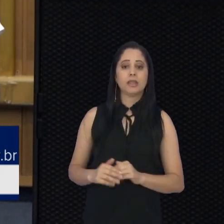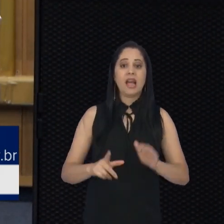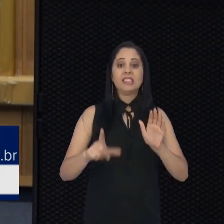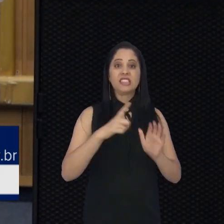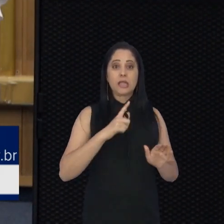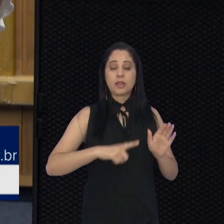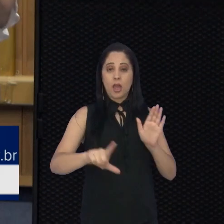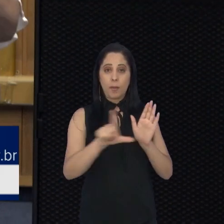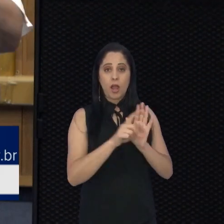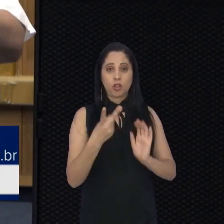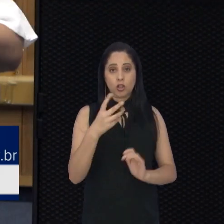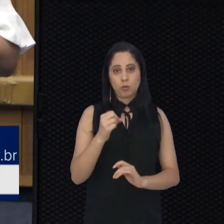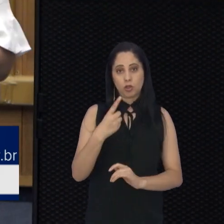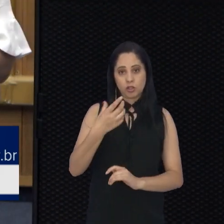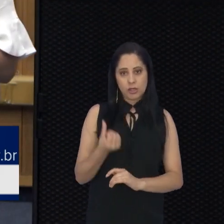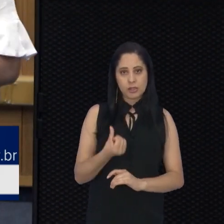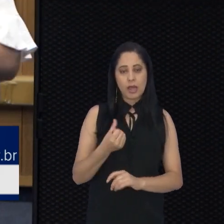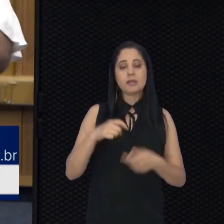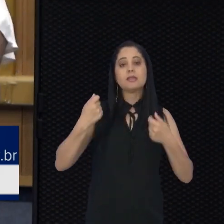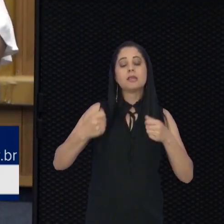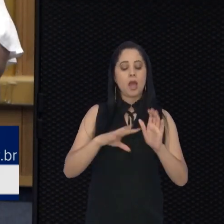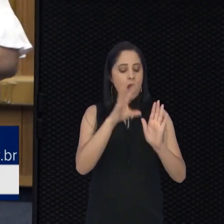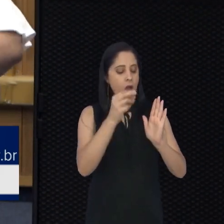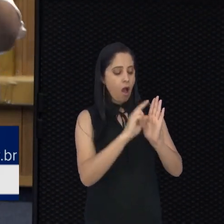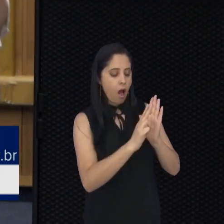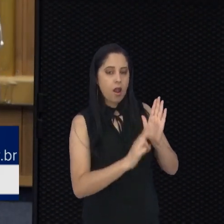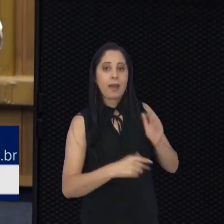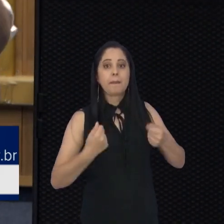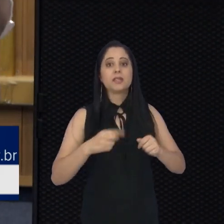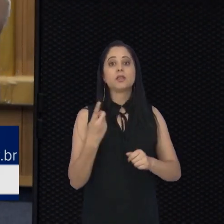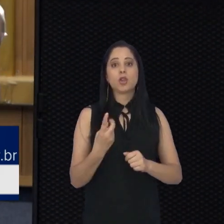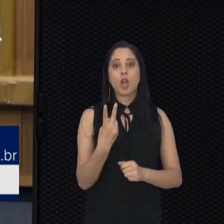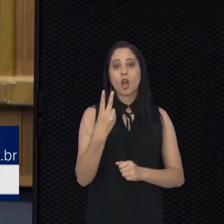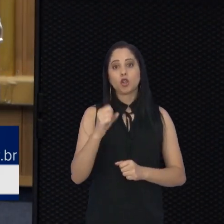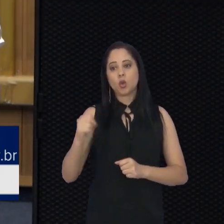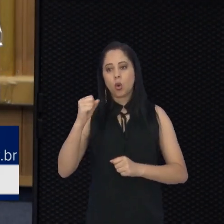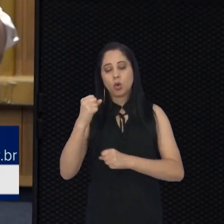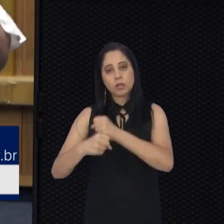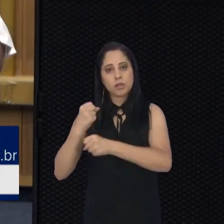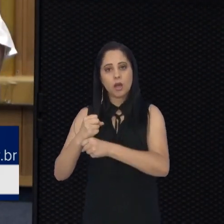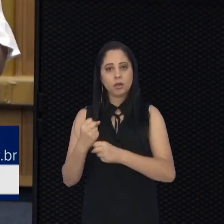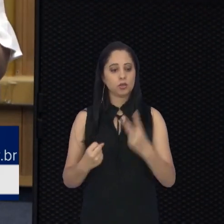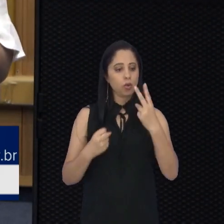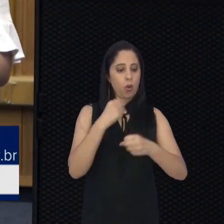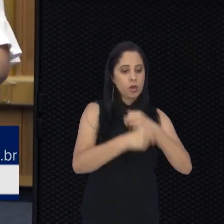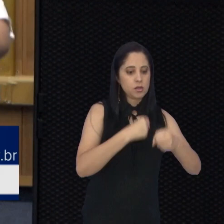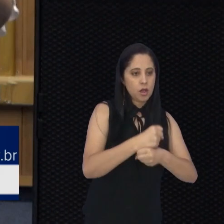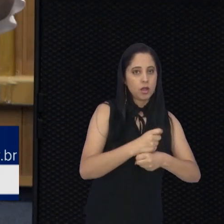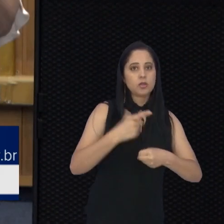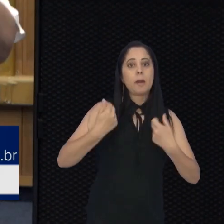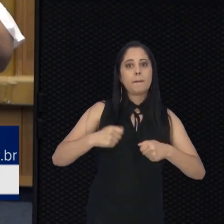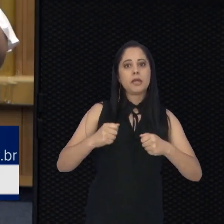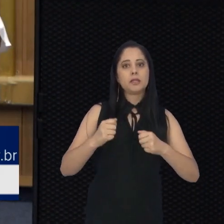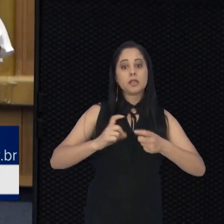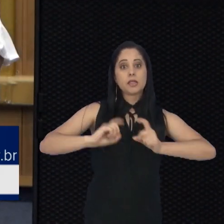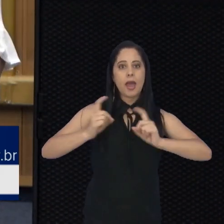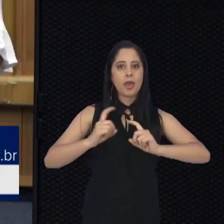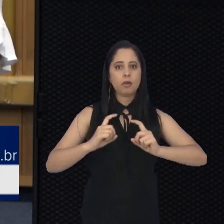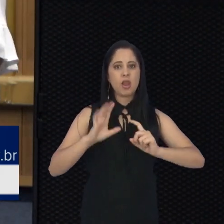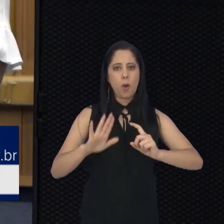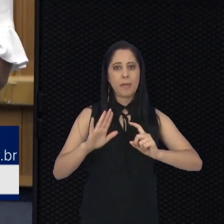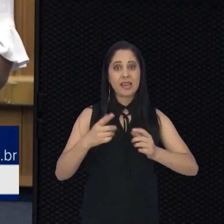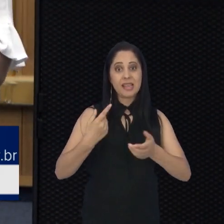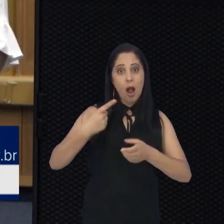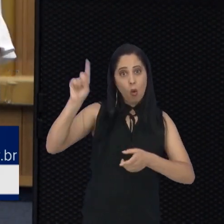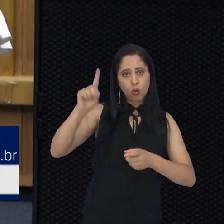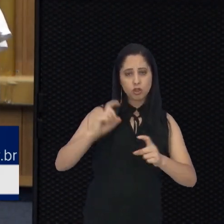Cultura, que diz que tem que ter conferência de 2 em 2 anos. A última conferência foi em 2015. O Conselho Municipal